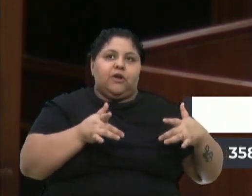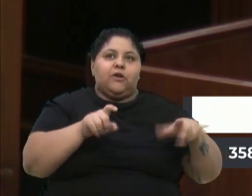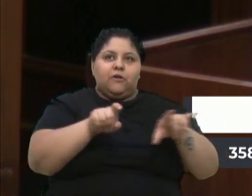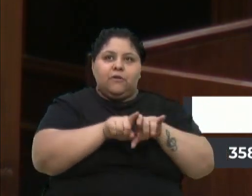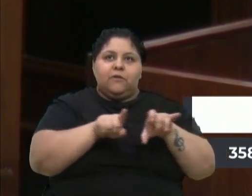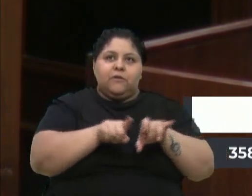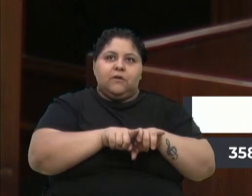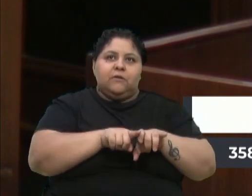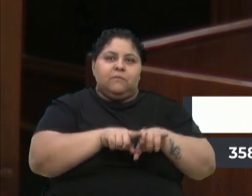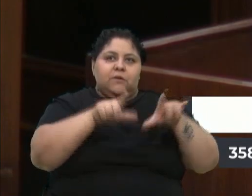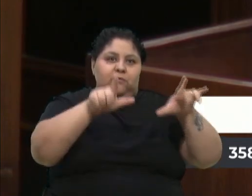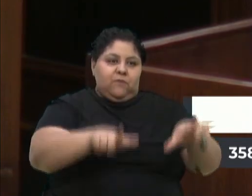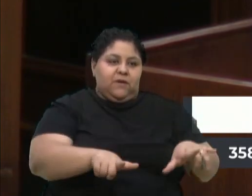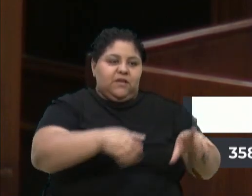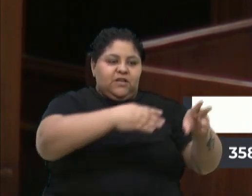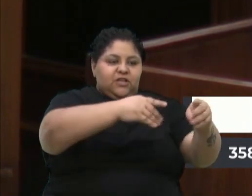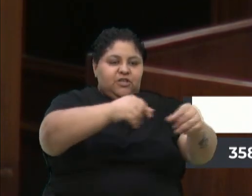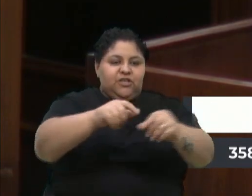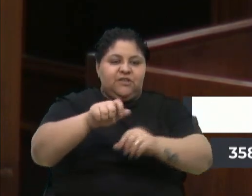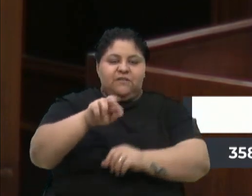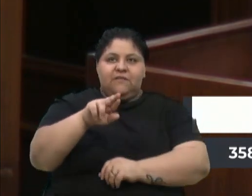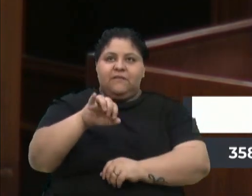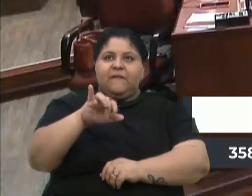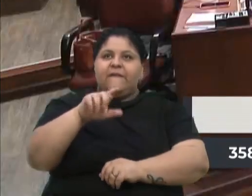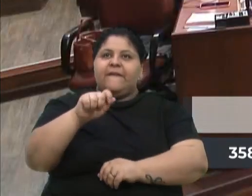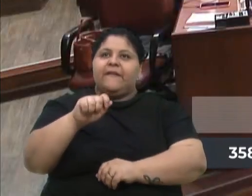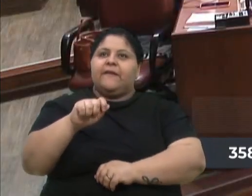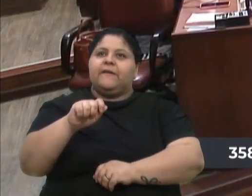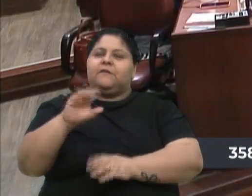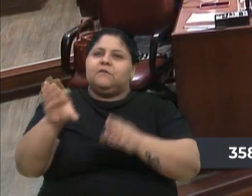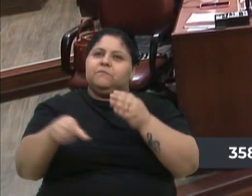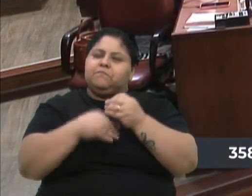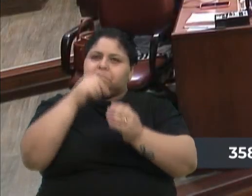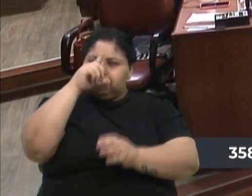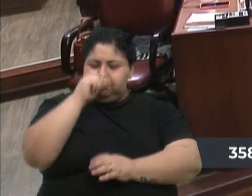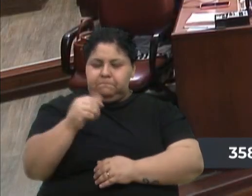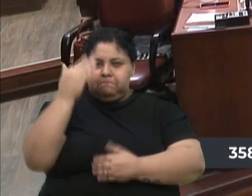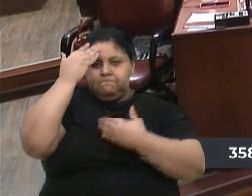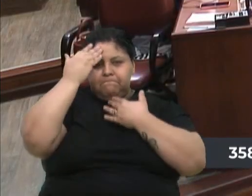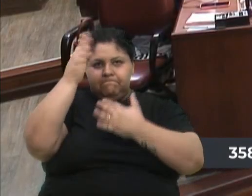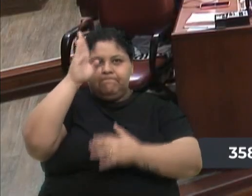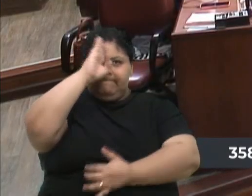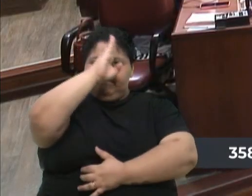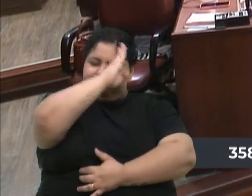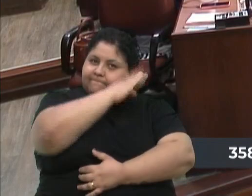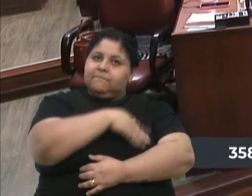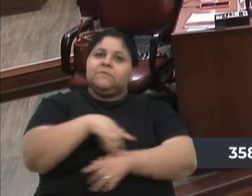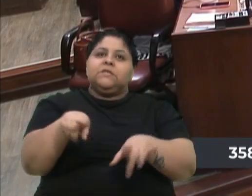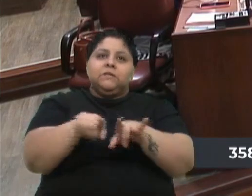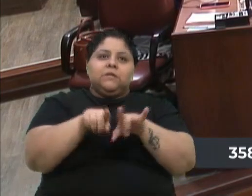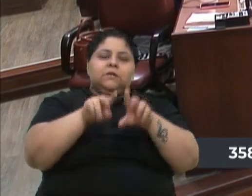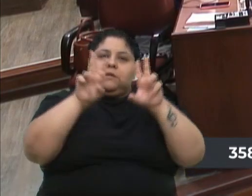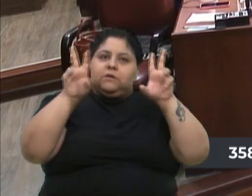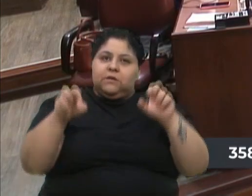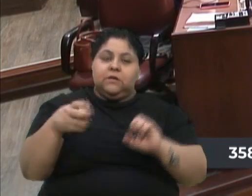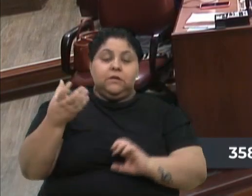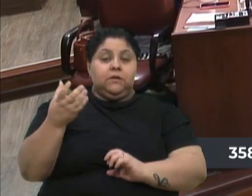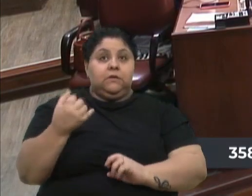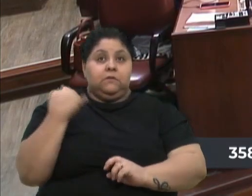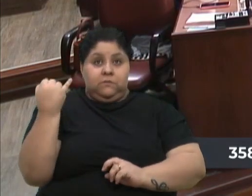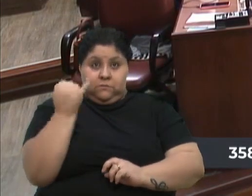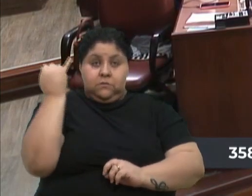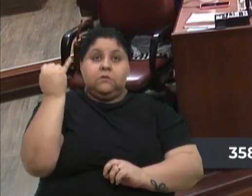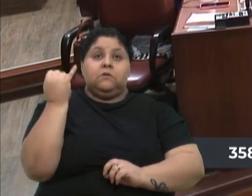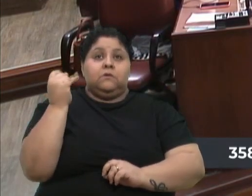tanto gostaria. Sua parte, vereador Ferdinand. Obrigado, vereador Bressan. E entrando nesse assunto aí que é muito importante,